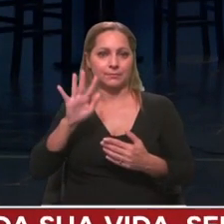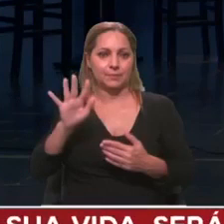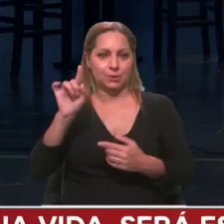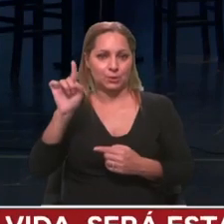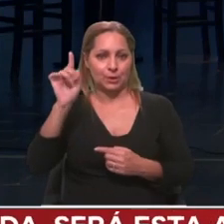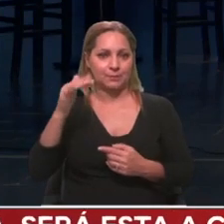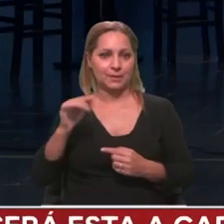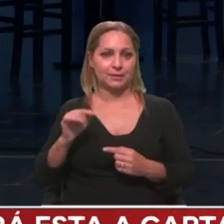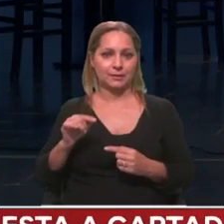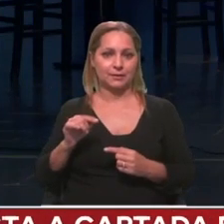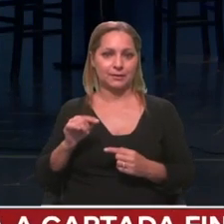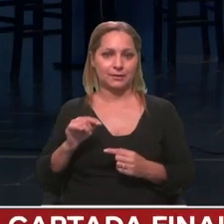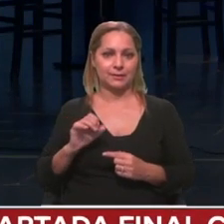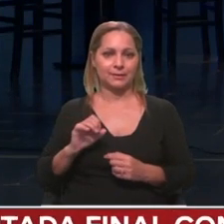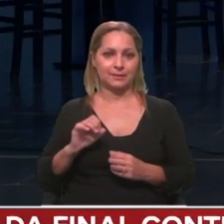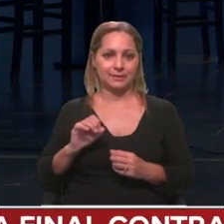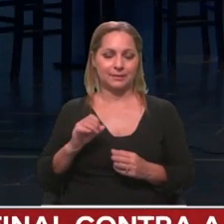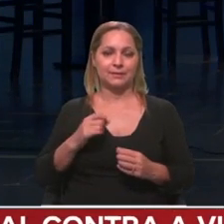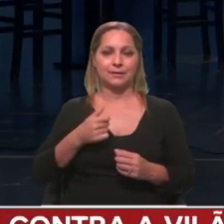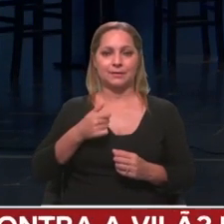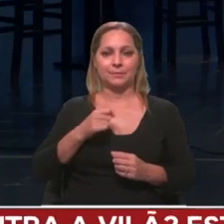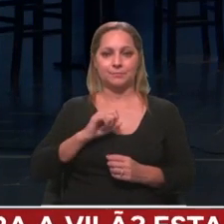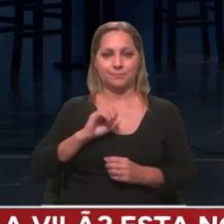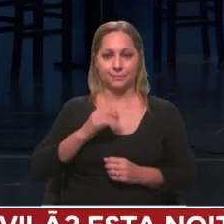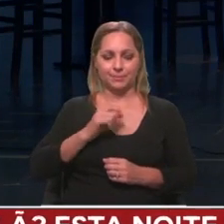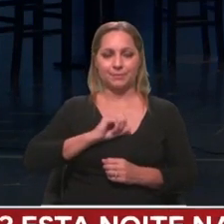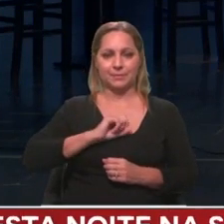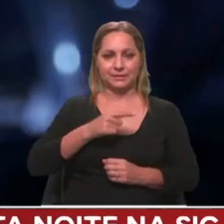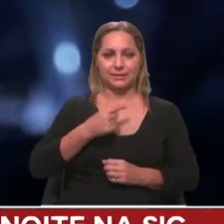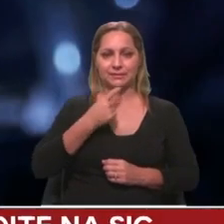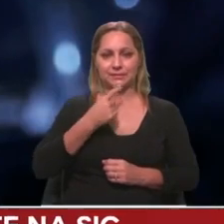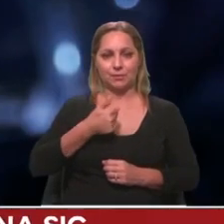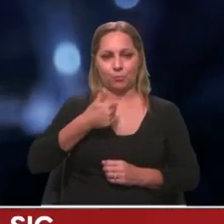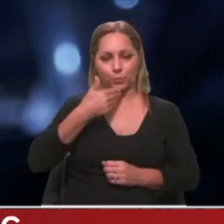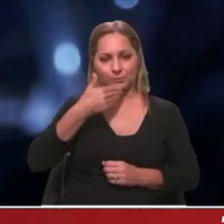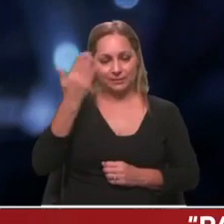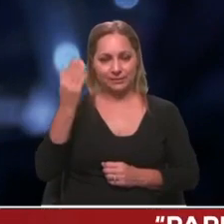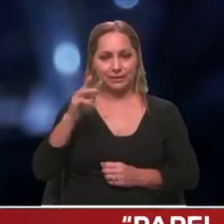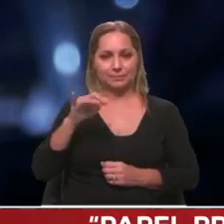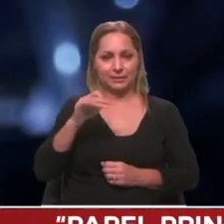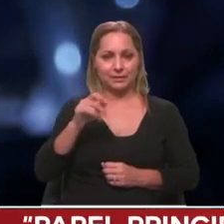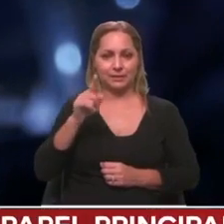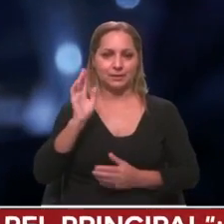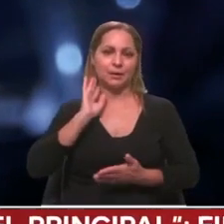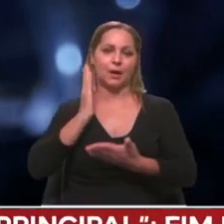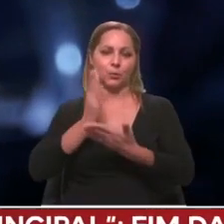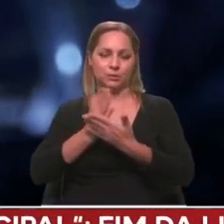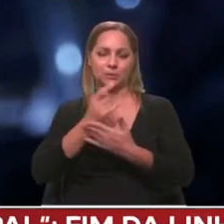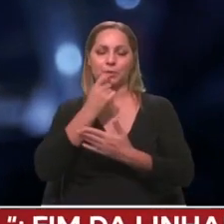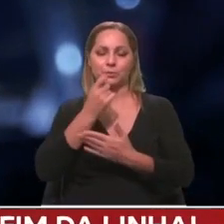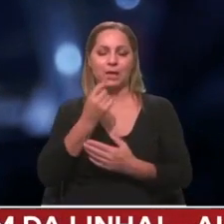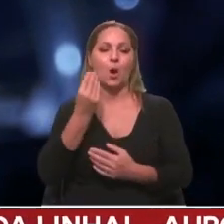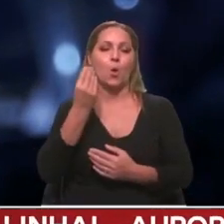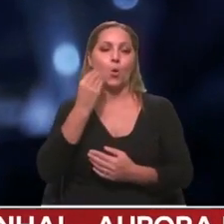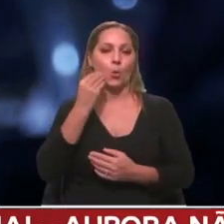que não É a primeira pessoa estejamos que me manda uma o mensagem bom a dizer dia, bom dia, Maria, Maria. e a última pessoa do dia que me liga a perguntar como